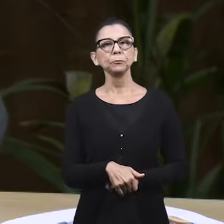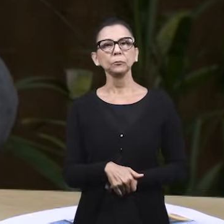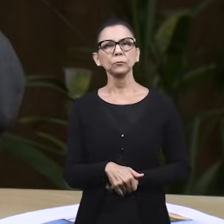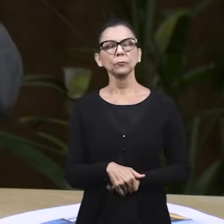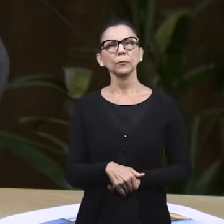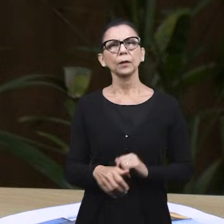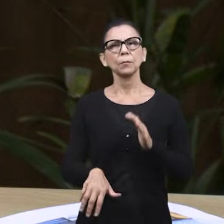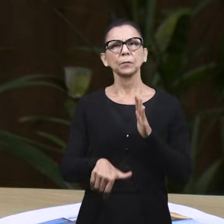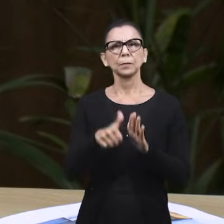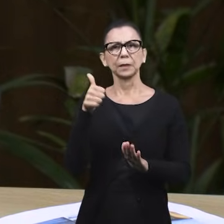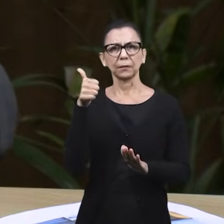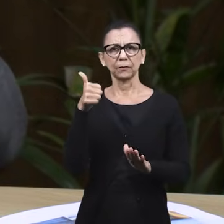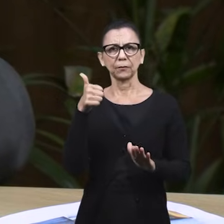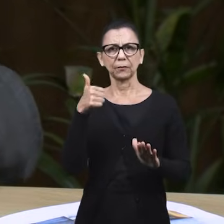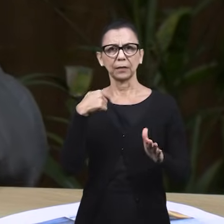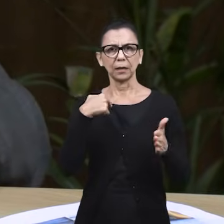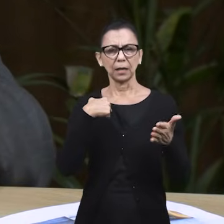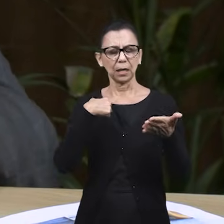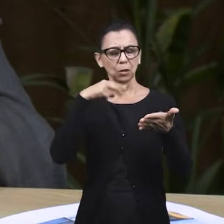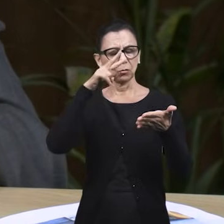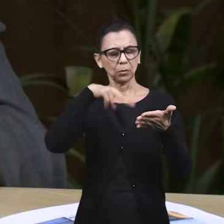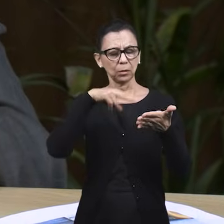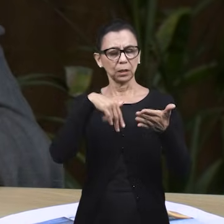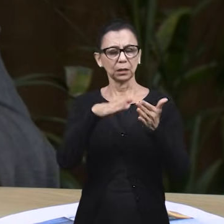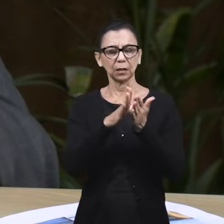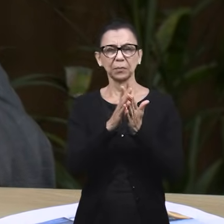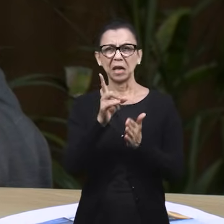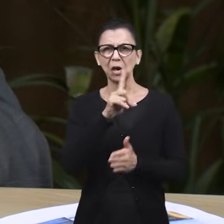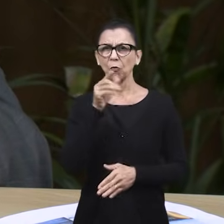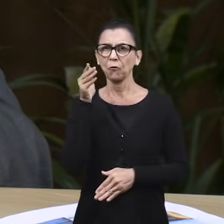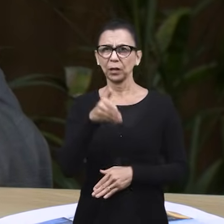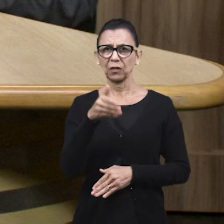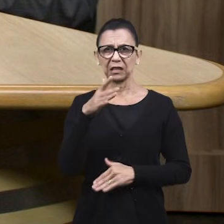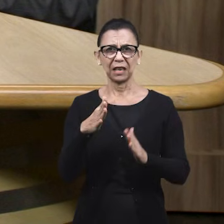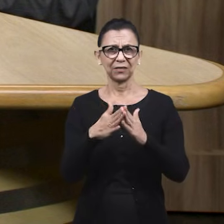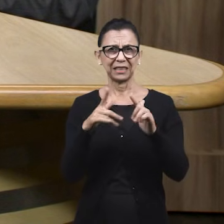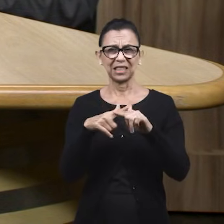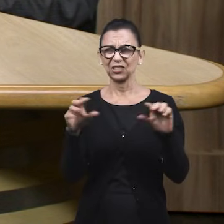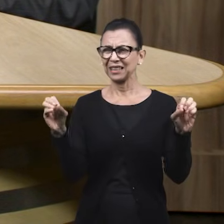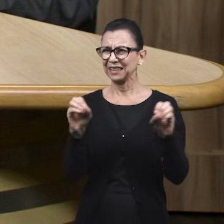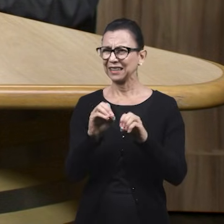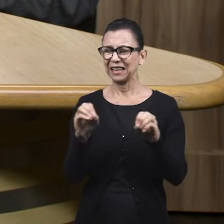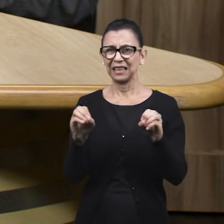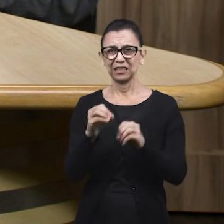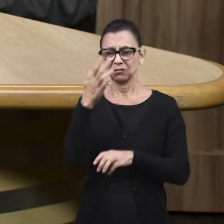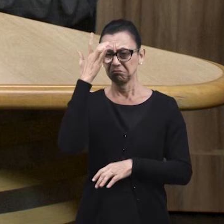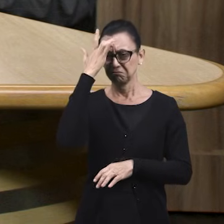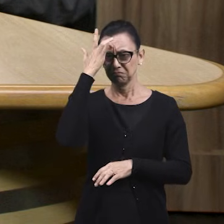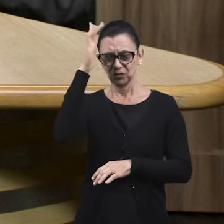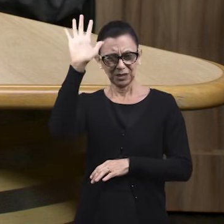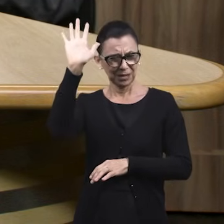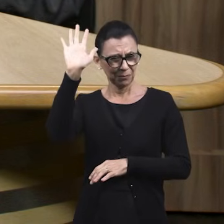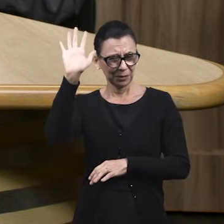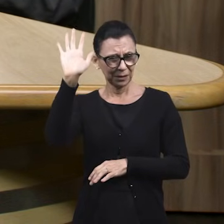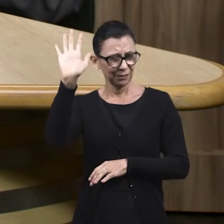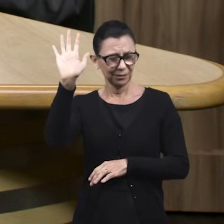Quando estava lendo a Bíblia pela primeira vez, eu não pertencia a igreja nenhuma porque eu não sabia nem o que era